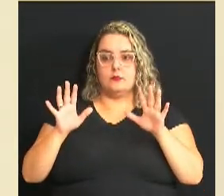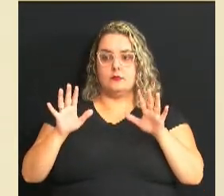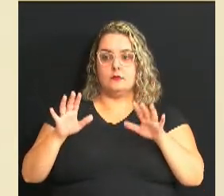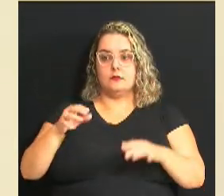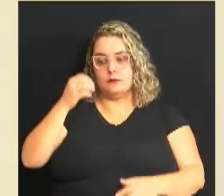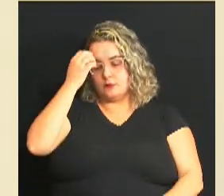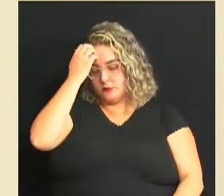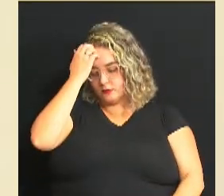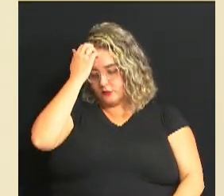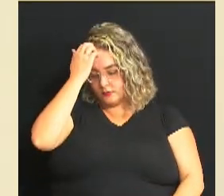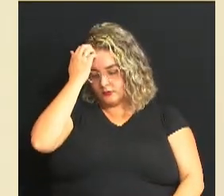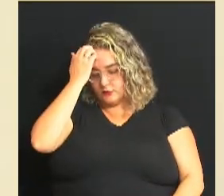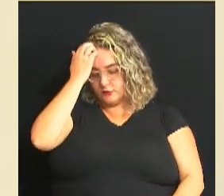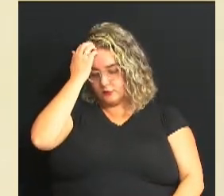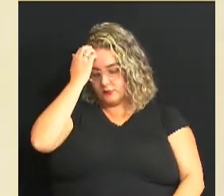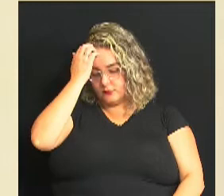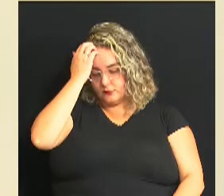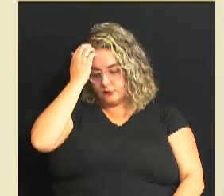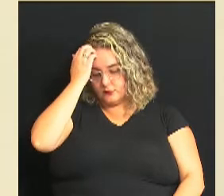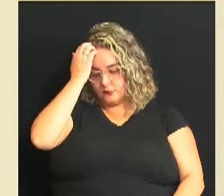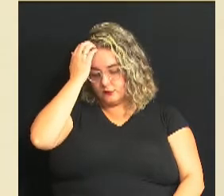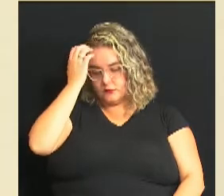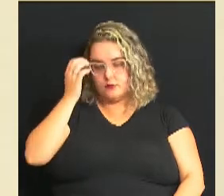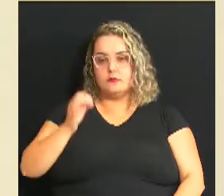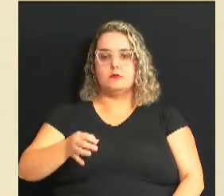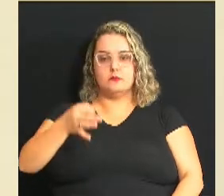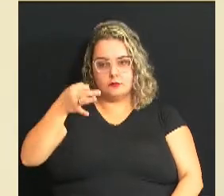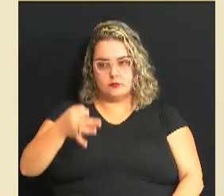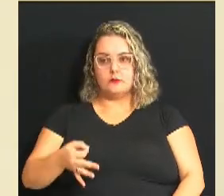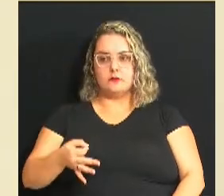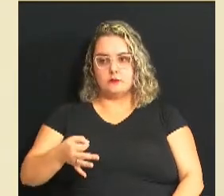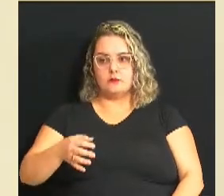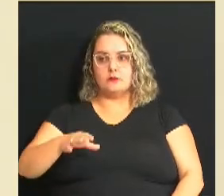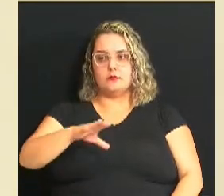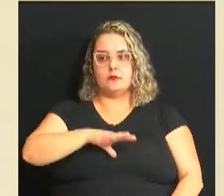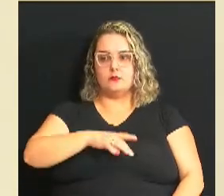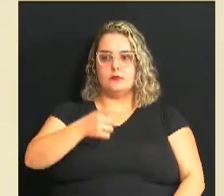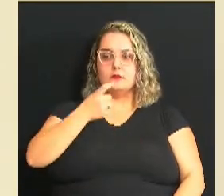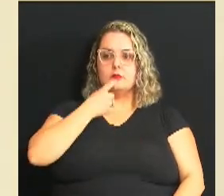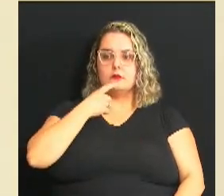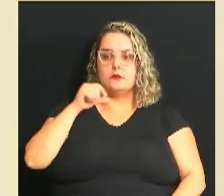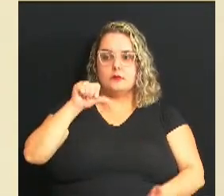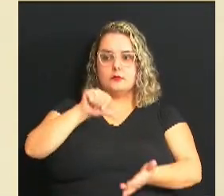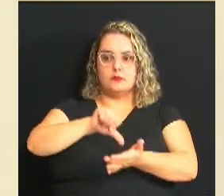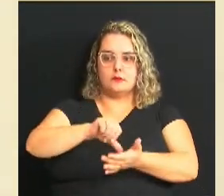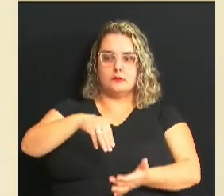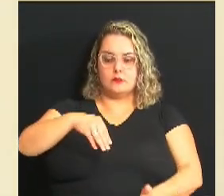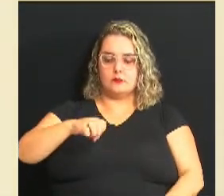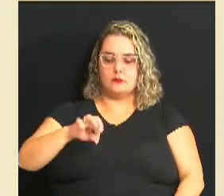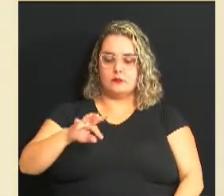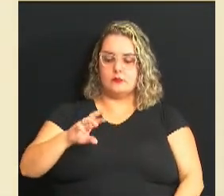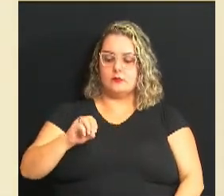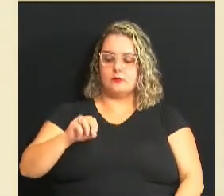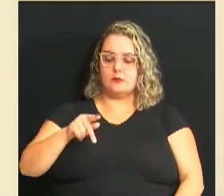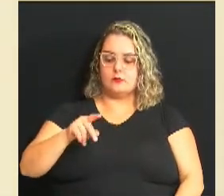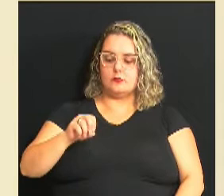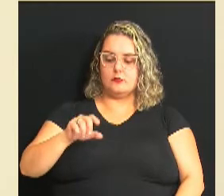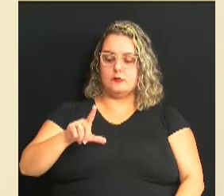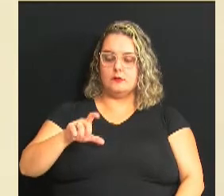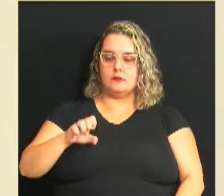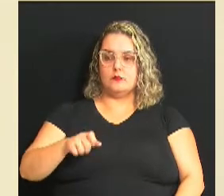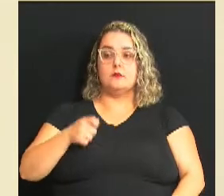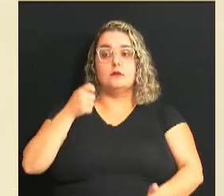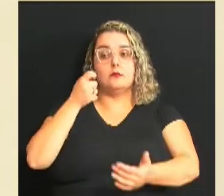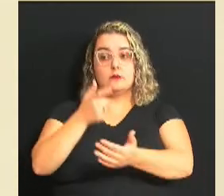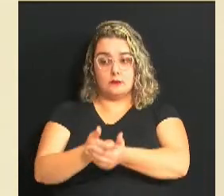necessidade absoluta, conceitual, de que uma cidade, que é uma sede de metrópole, banque o seu teatro municipal,